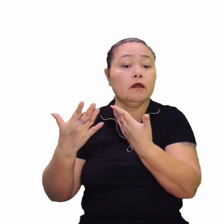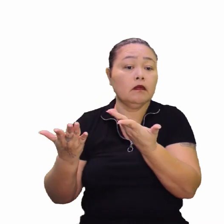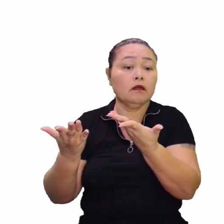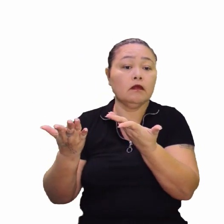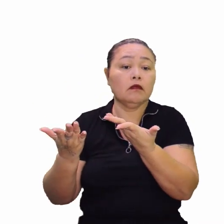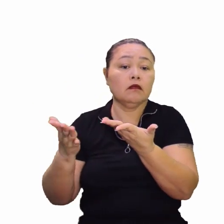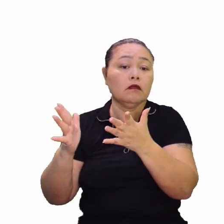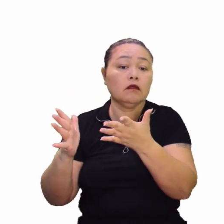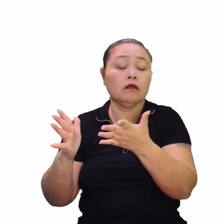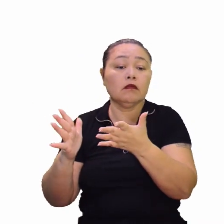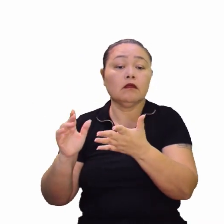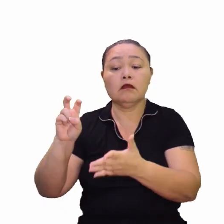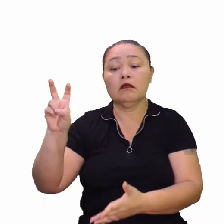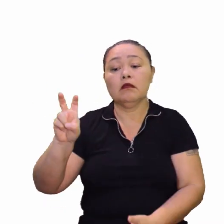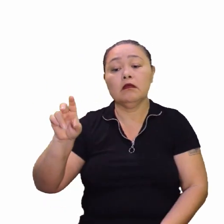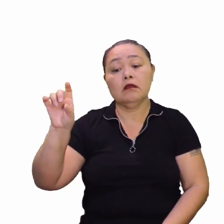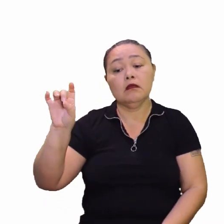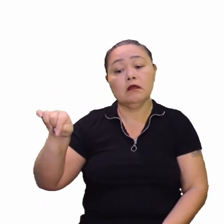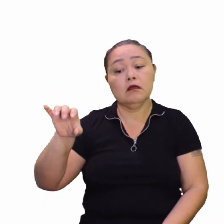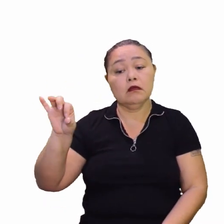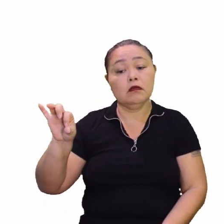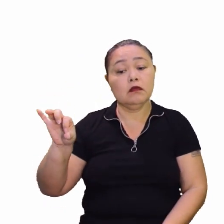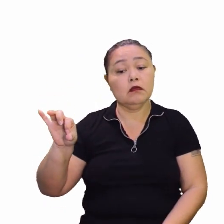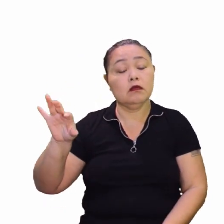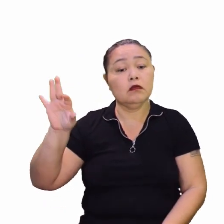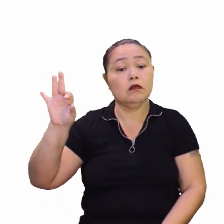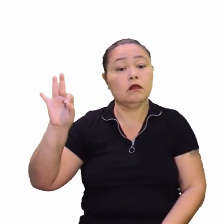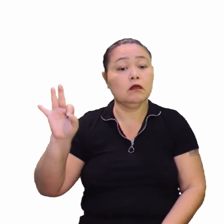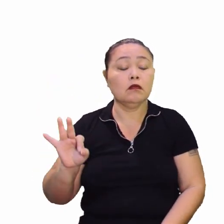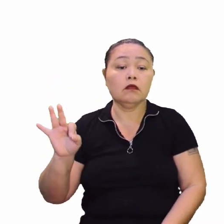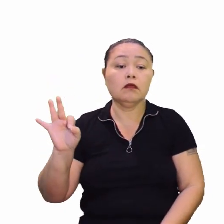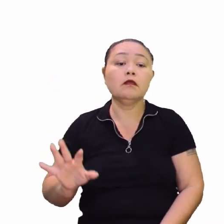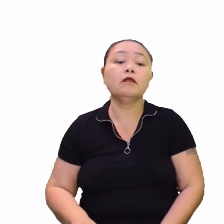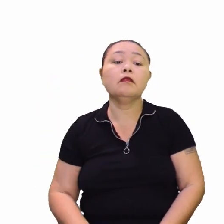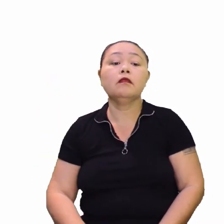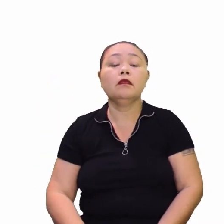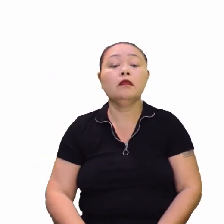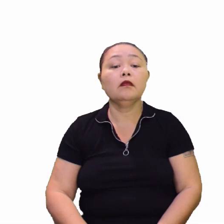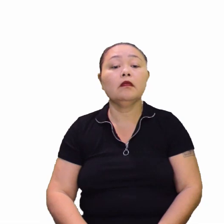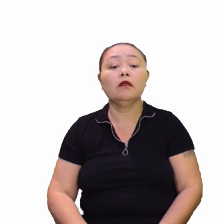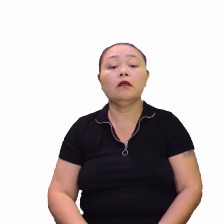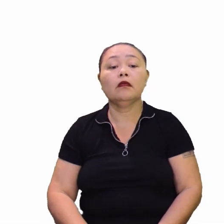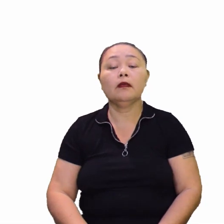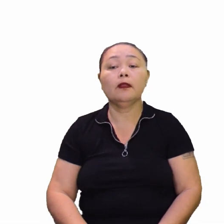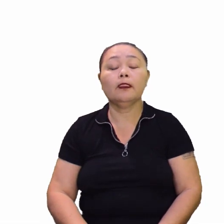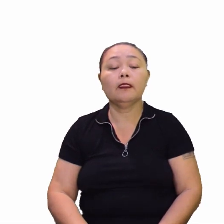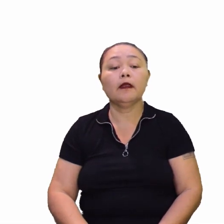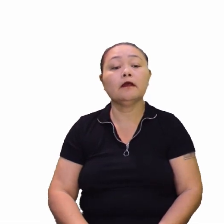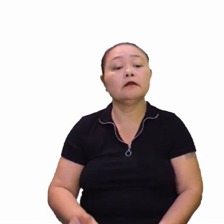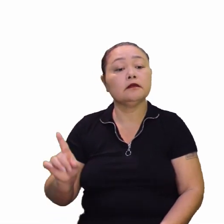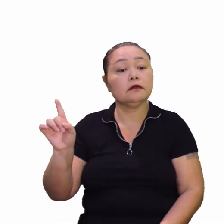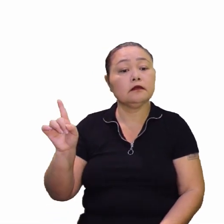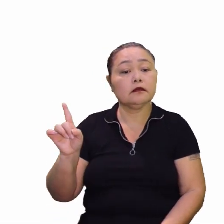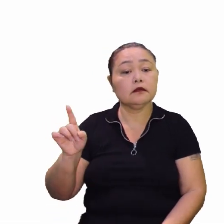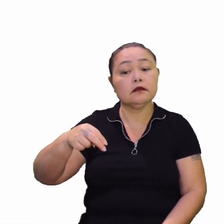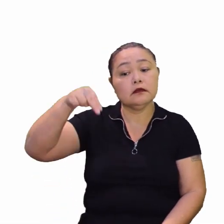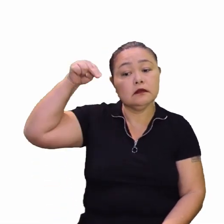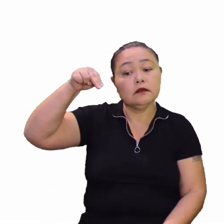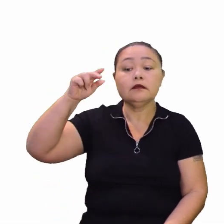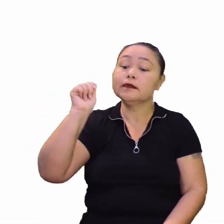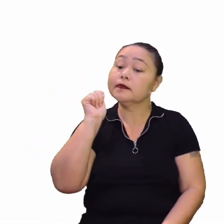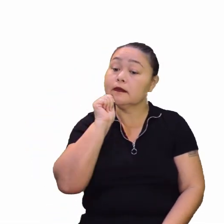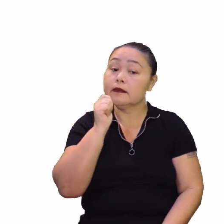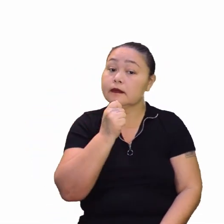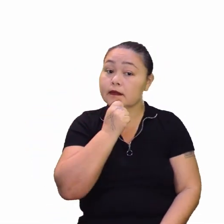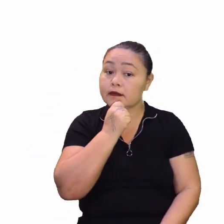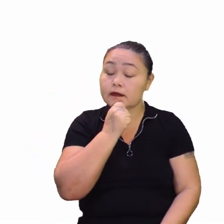tratada aí, 55,9%. Destaque aqui na região norte, o